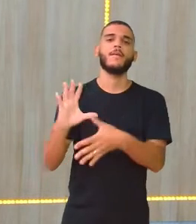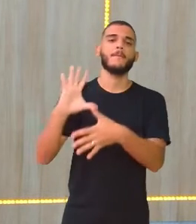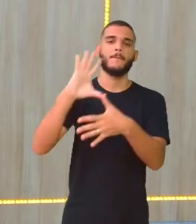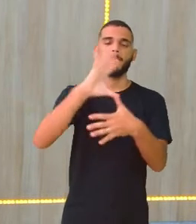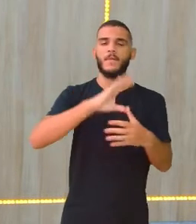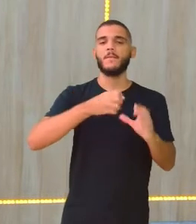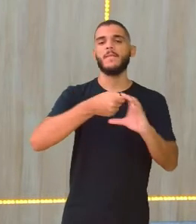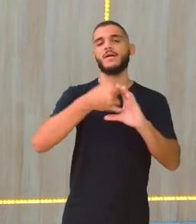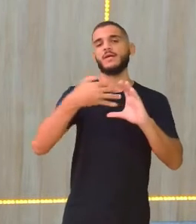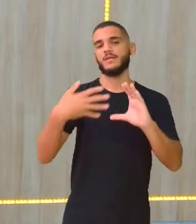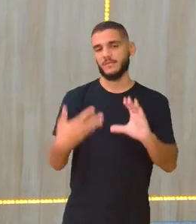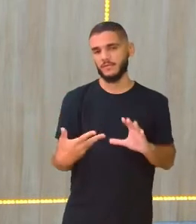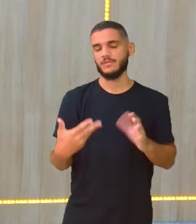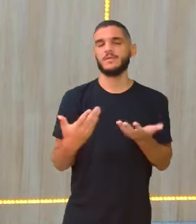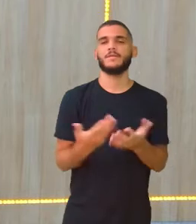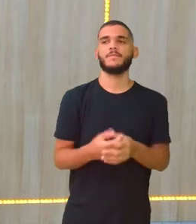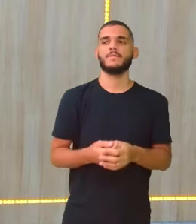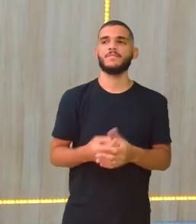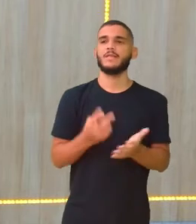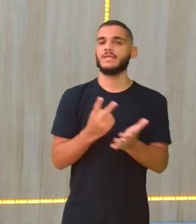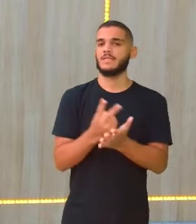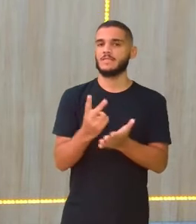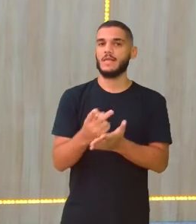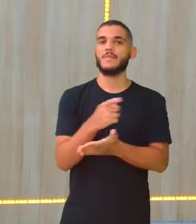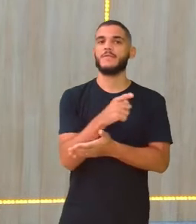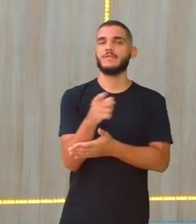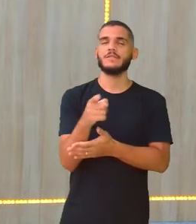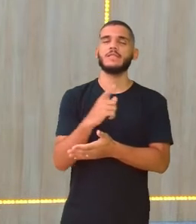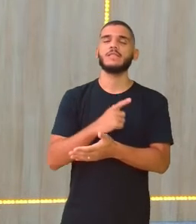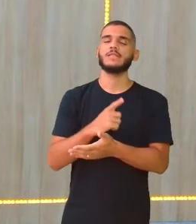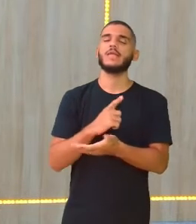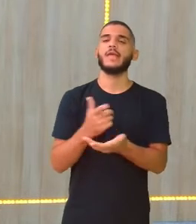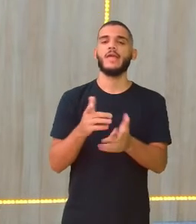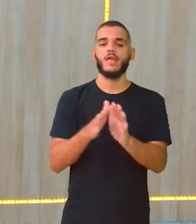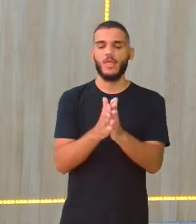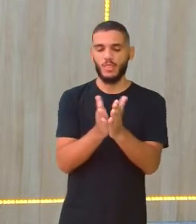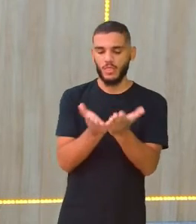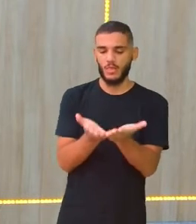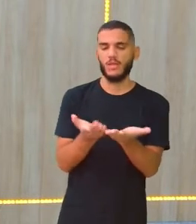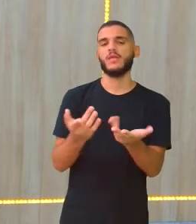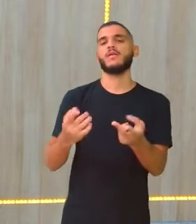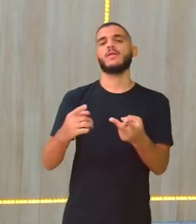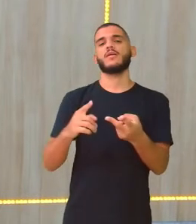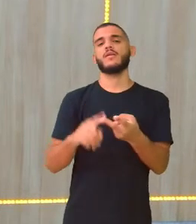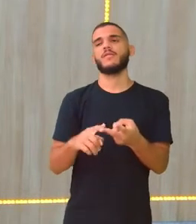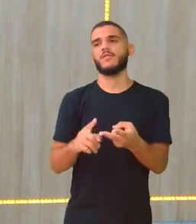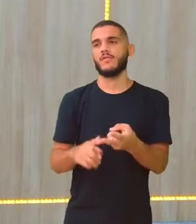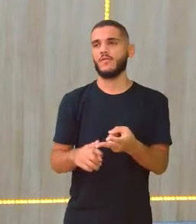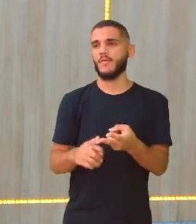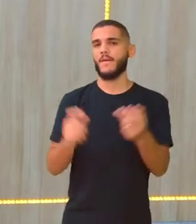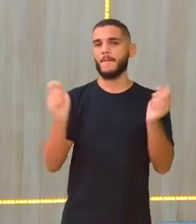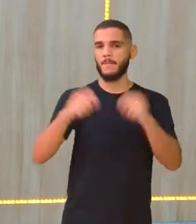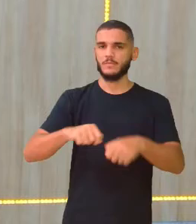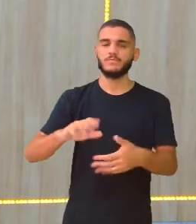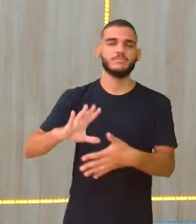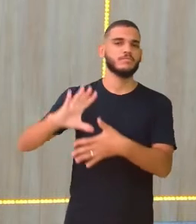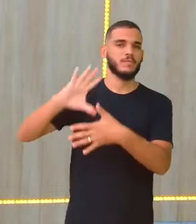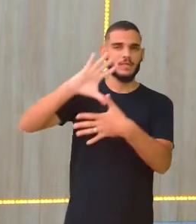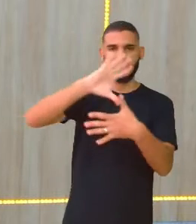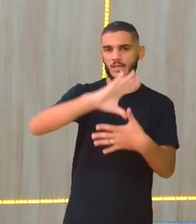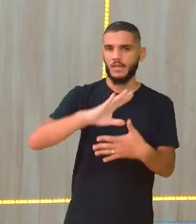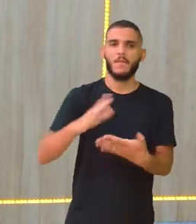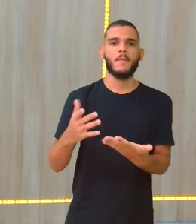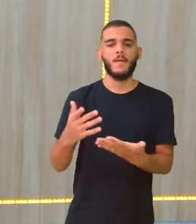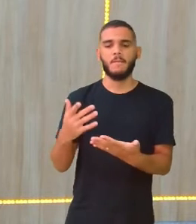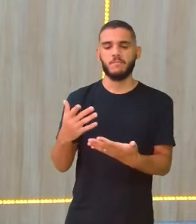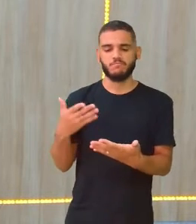Por isso, que sempre aquele mapazinho que você pega aí no seu livro, então você pode ter um mapa na própria palma da mão,